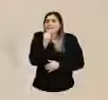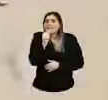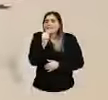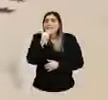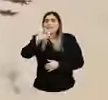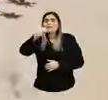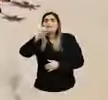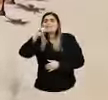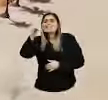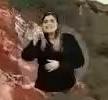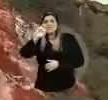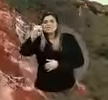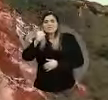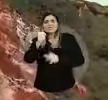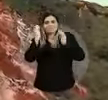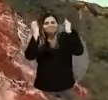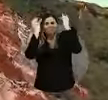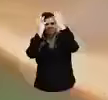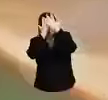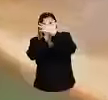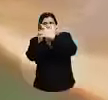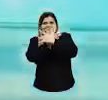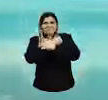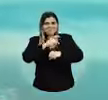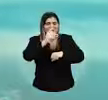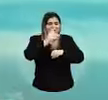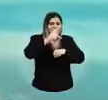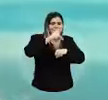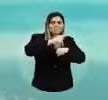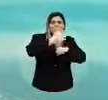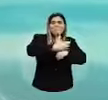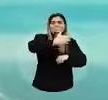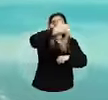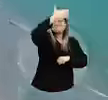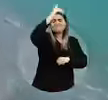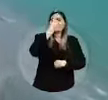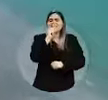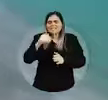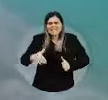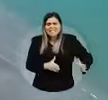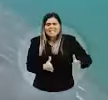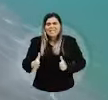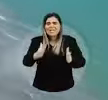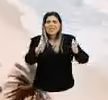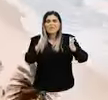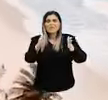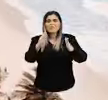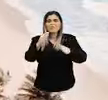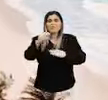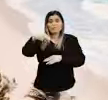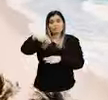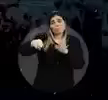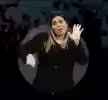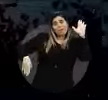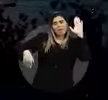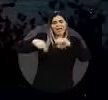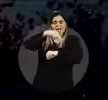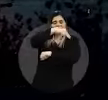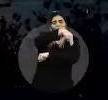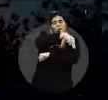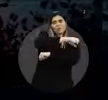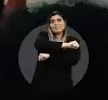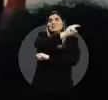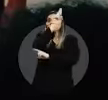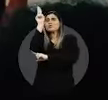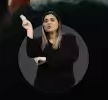Se encantar com o visual surpreendente das falésias e rios que se encontram com o mar do litoral norte e sul. E